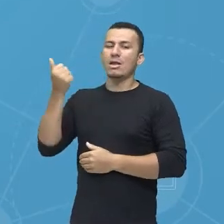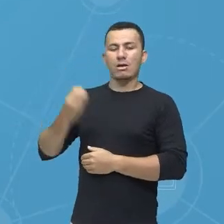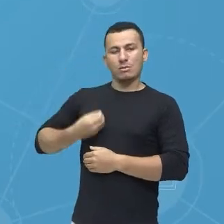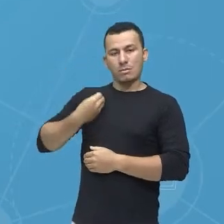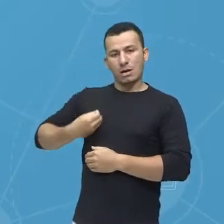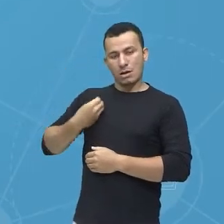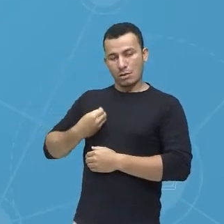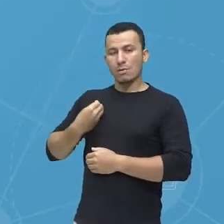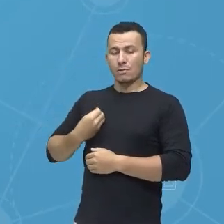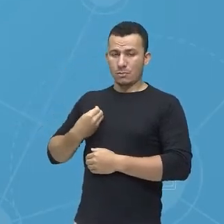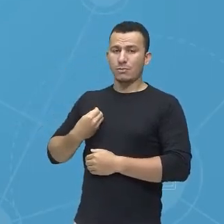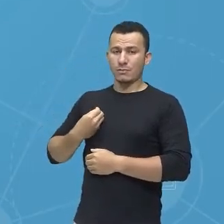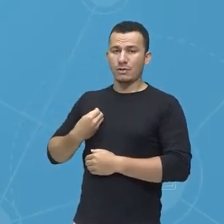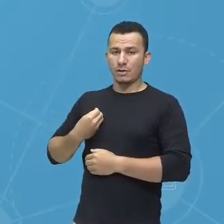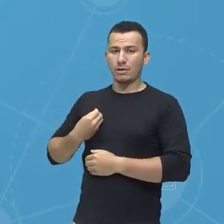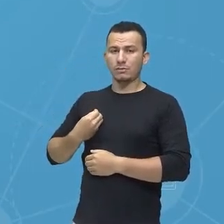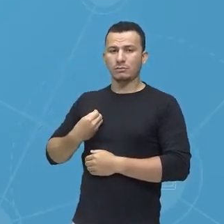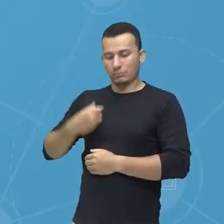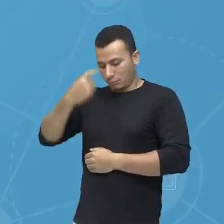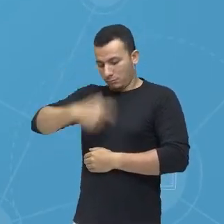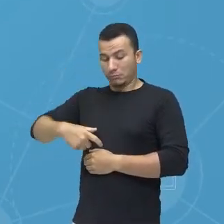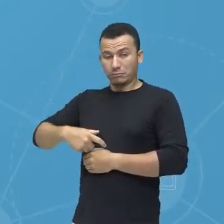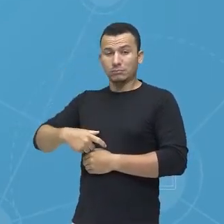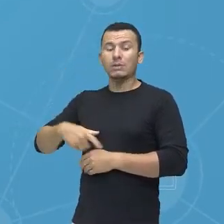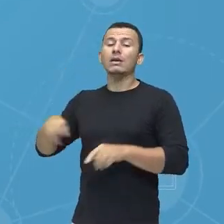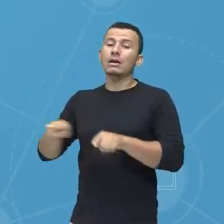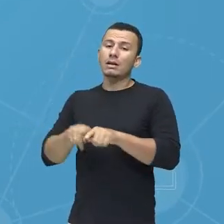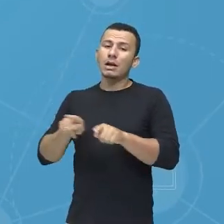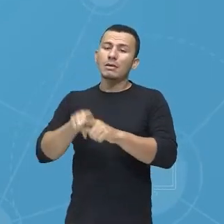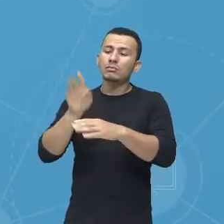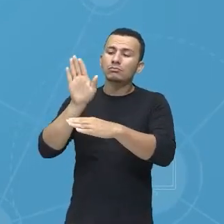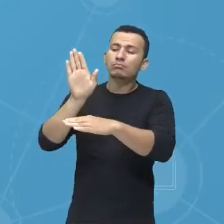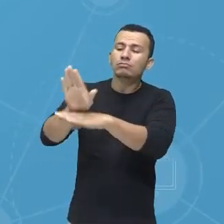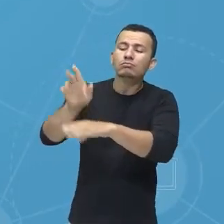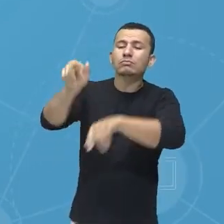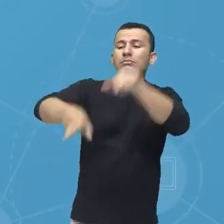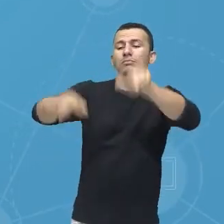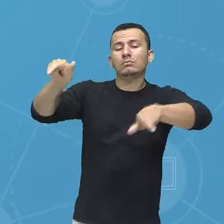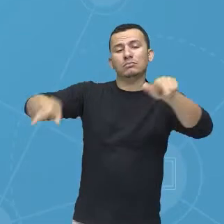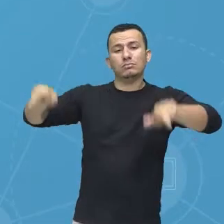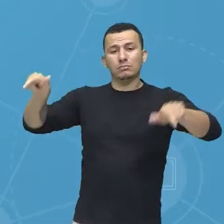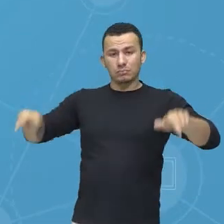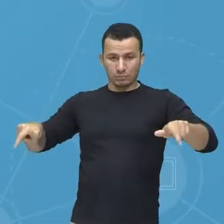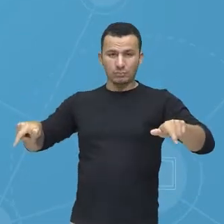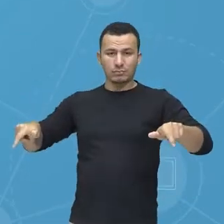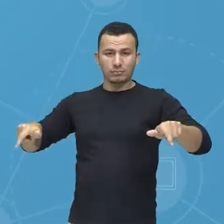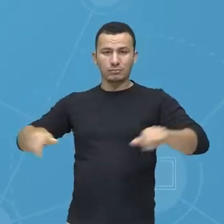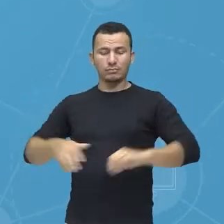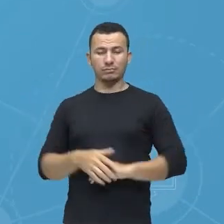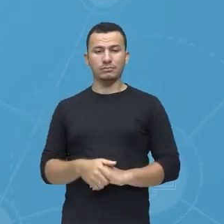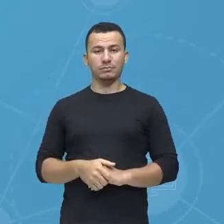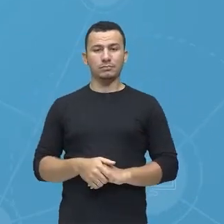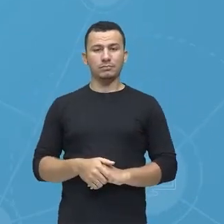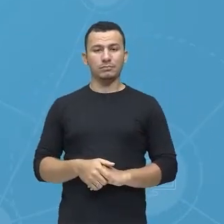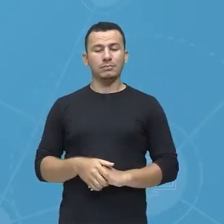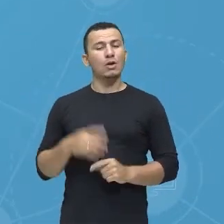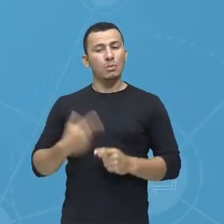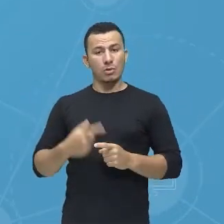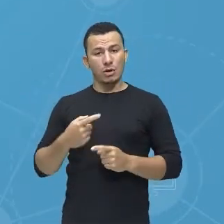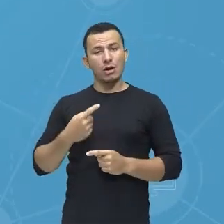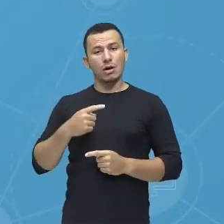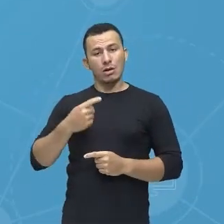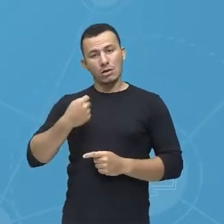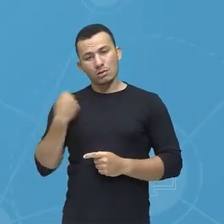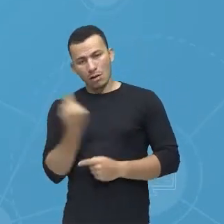nós, enquanto indivíduo, e para os outros, enquanto coletividade, porque nós somos